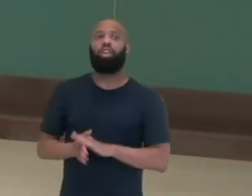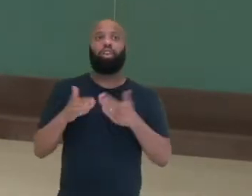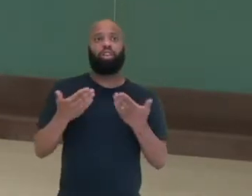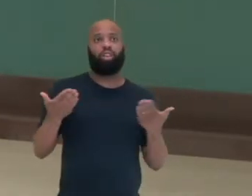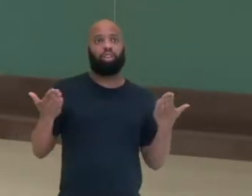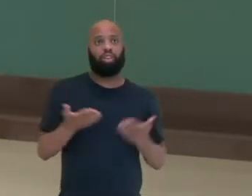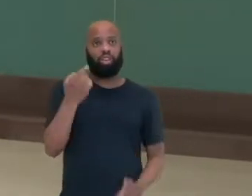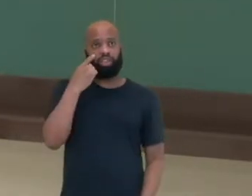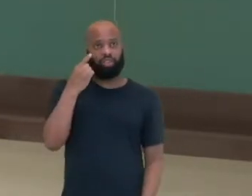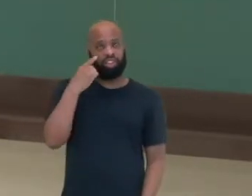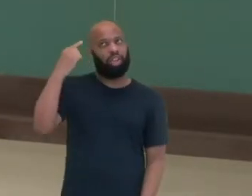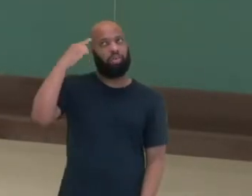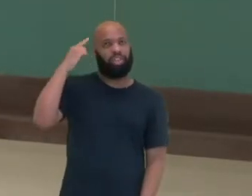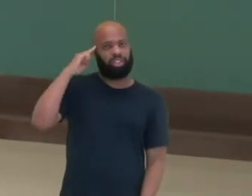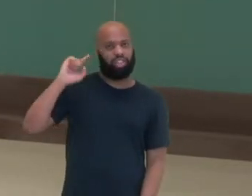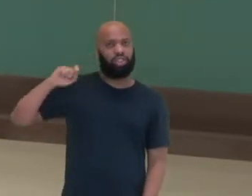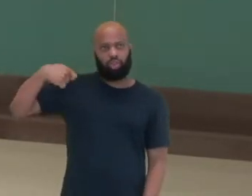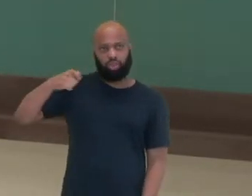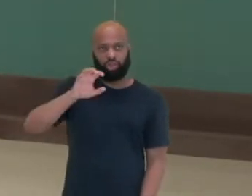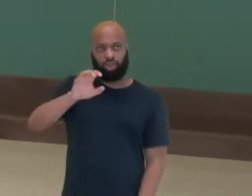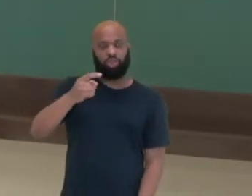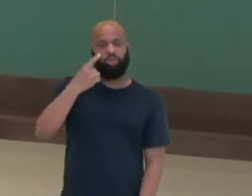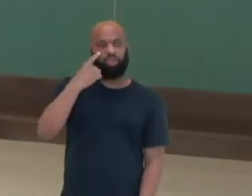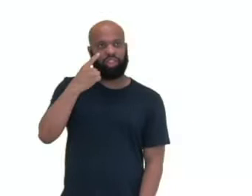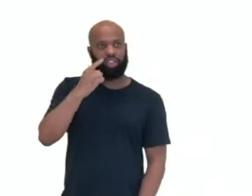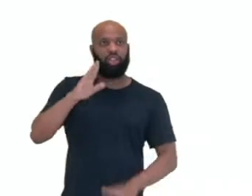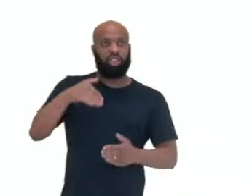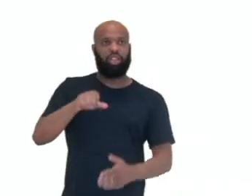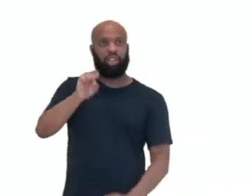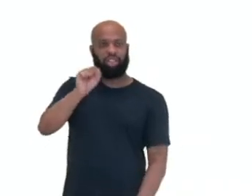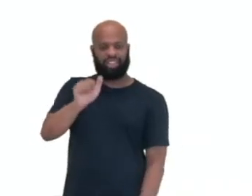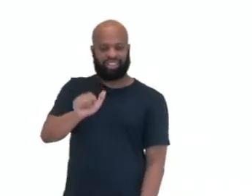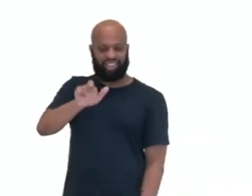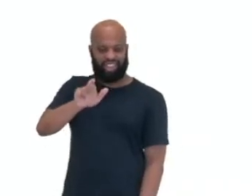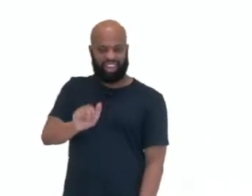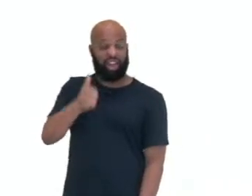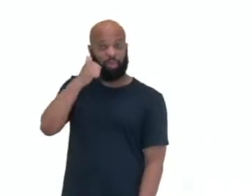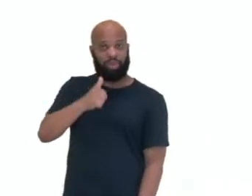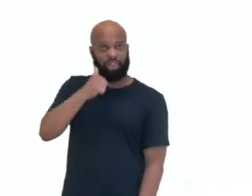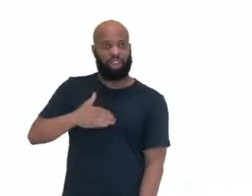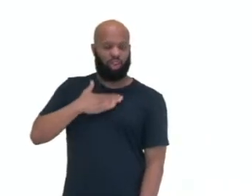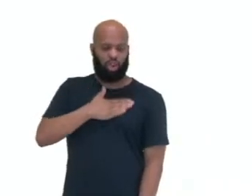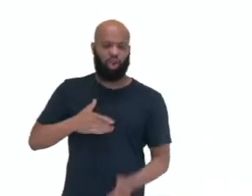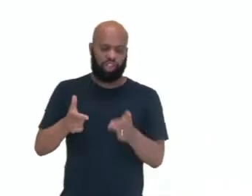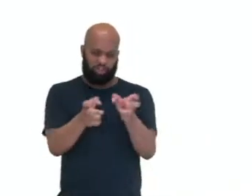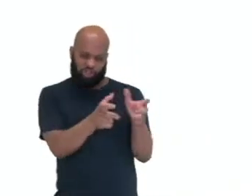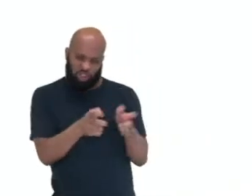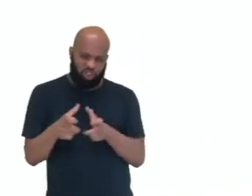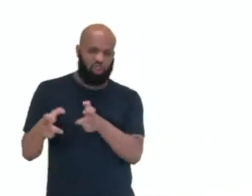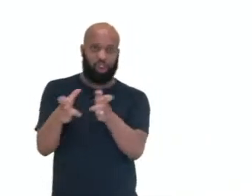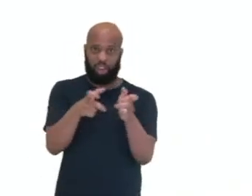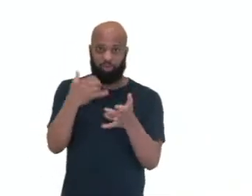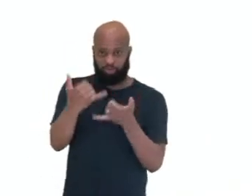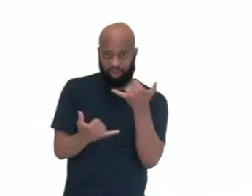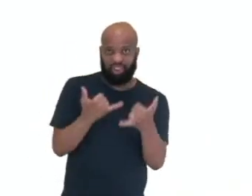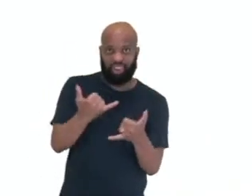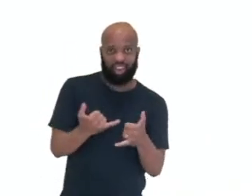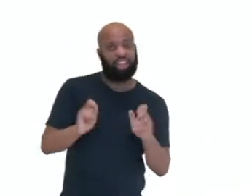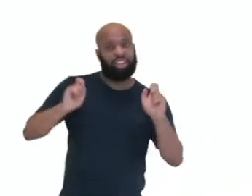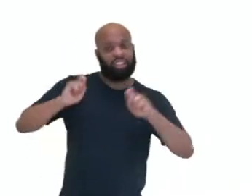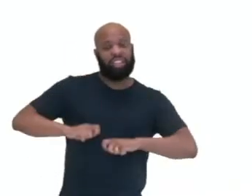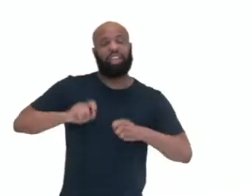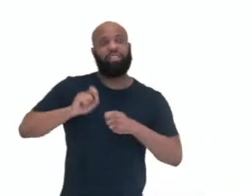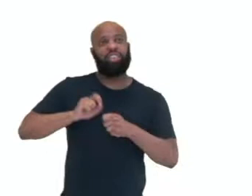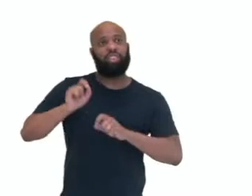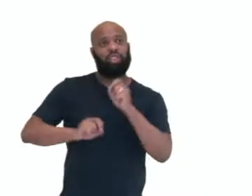aqui, pra gente pensar um pouquinho nisso, ó, Sara gosta muito de um jogo de videogame, tá? Em que é possível